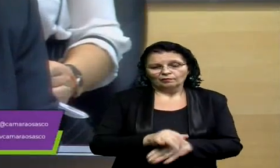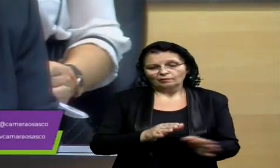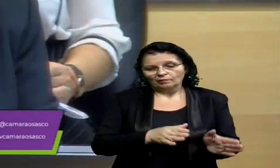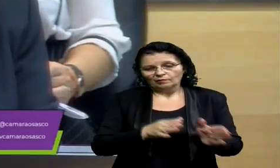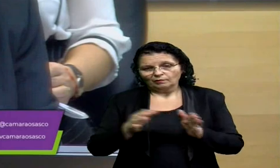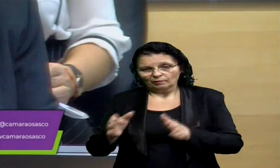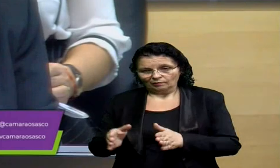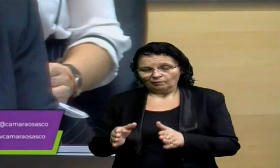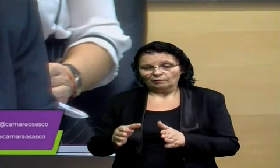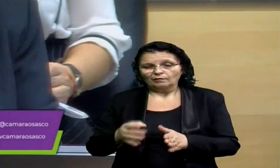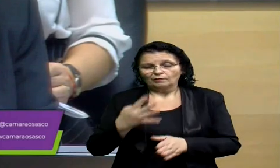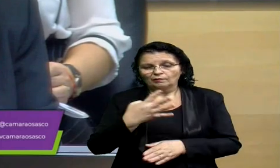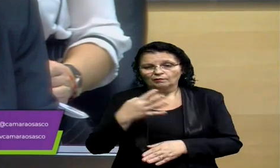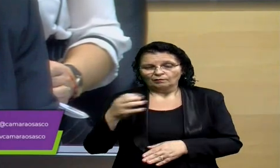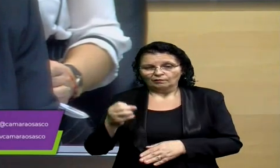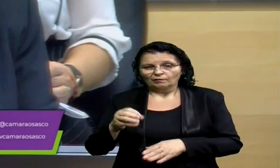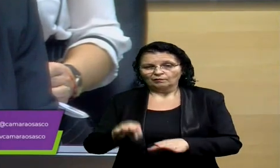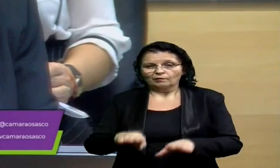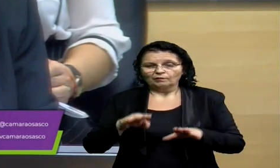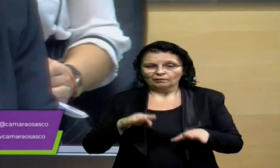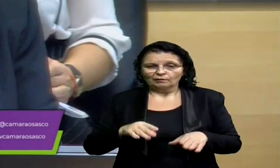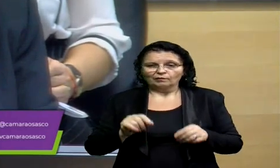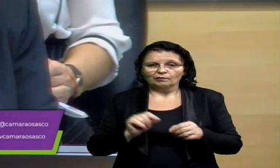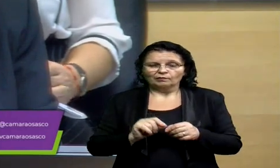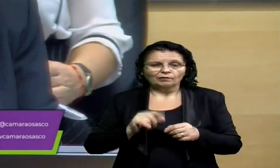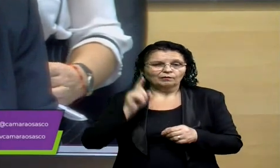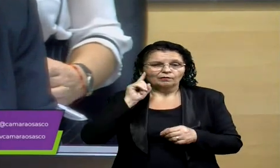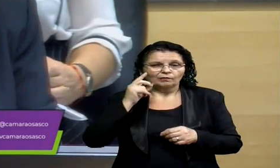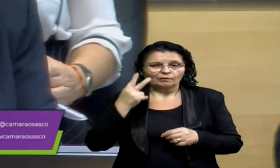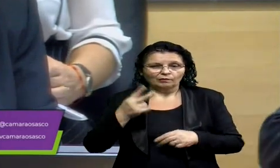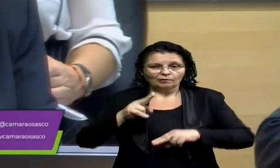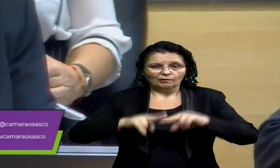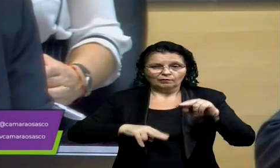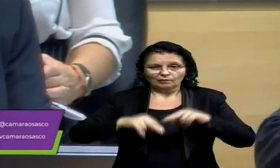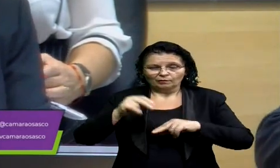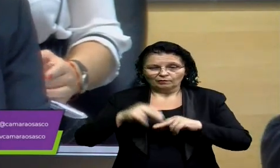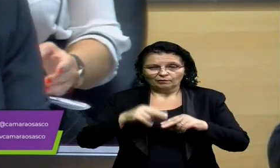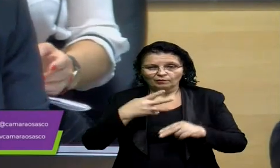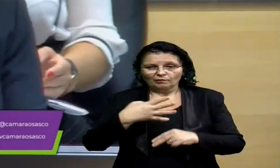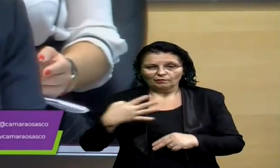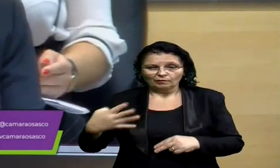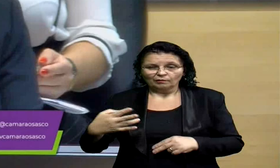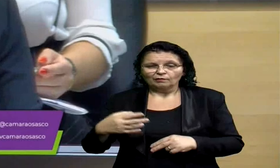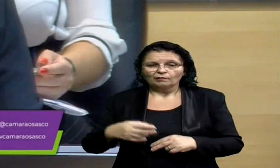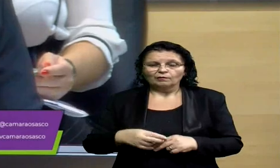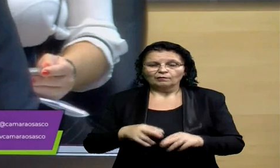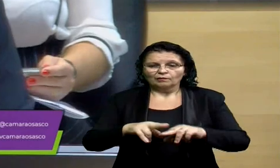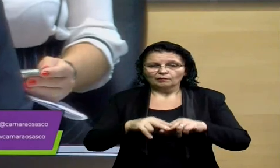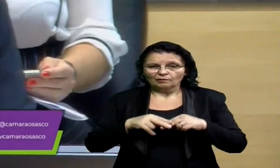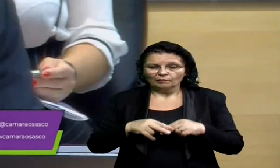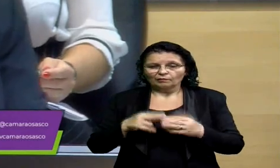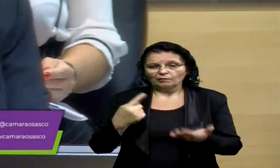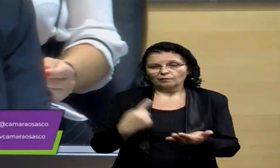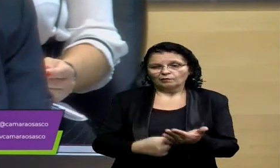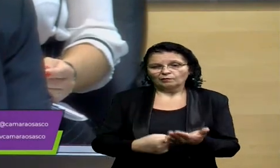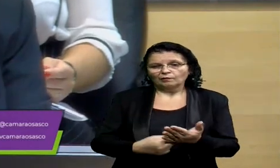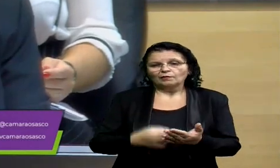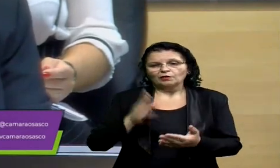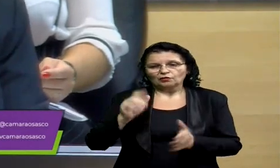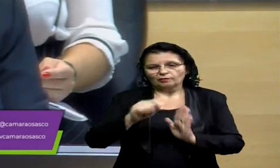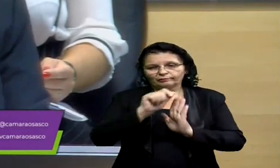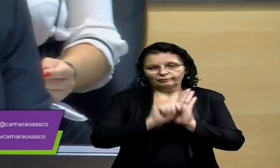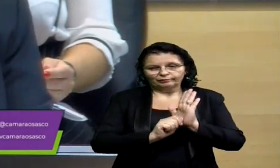4ª sessão ordinária que realizou-se no dia 2 de julho de 2024 em virtude do compromisso anteriormente